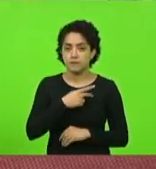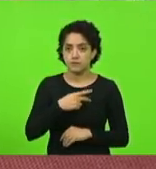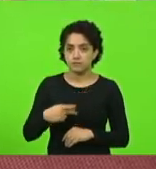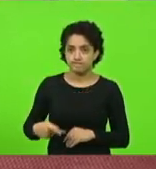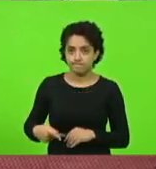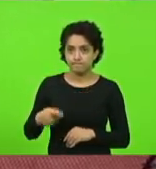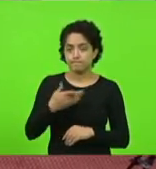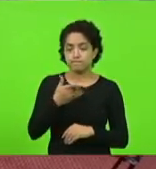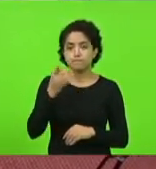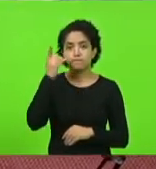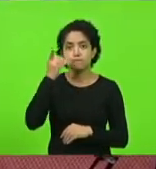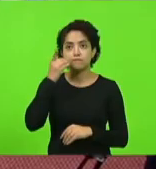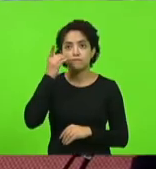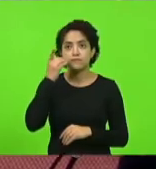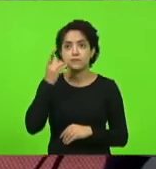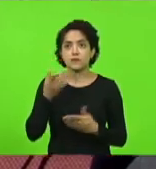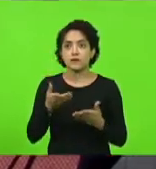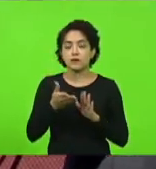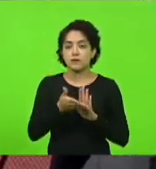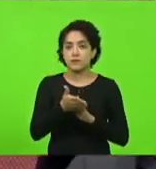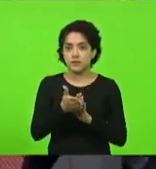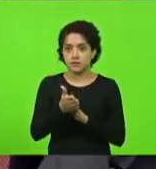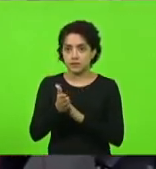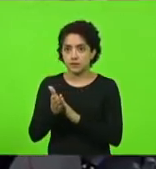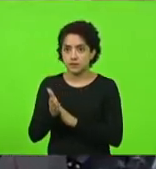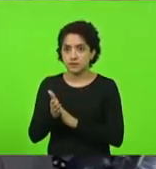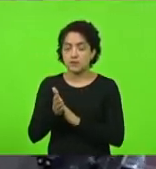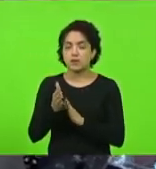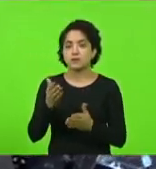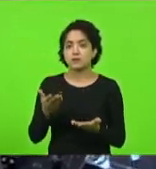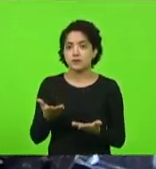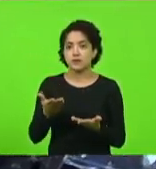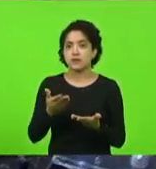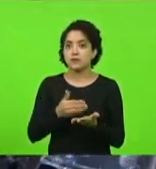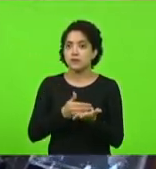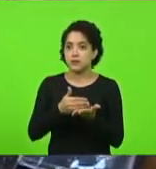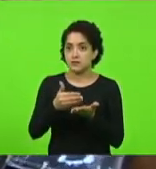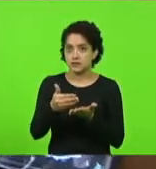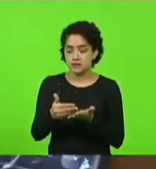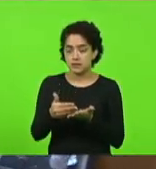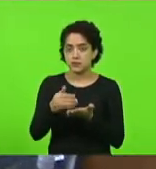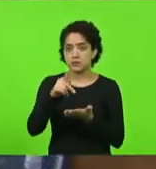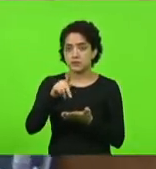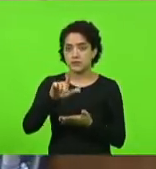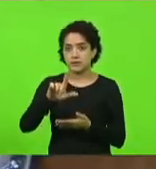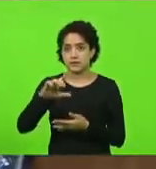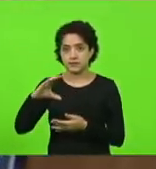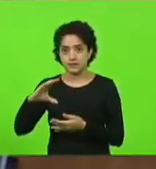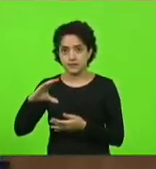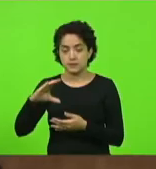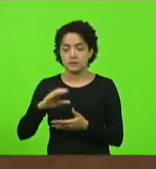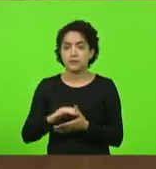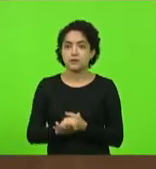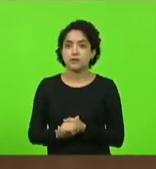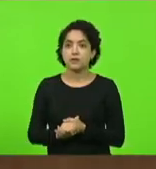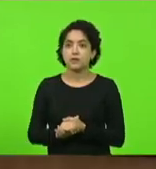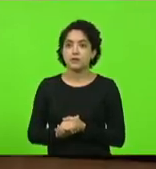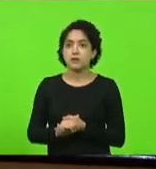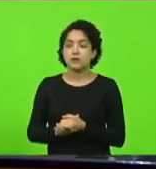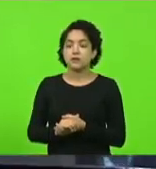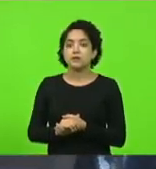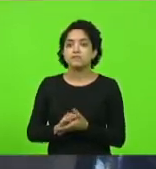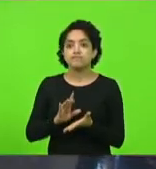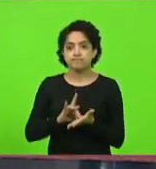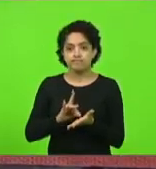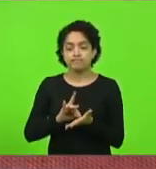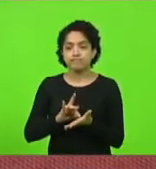colegas, quero parabenizar o presidente pela iniciativa desse PLC, que eu vejo que realmente é